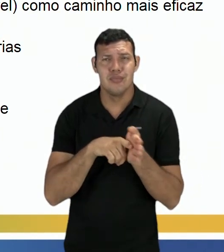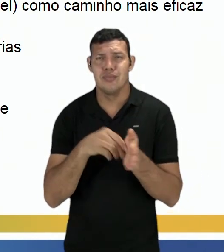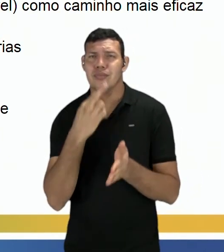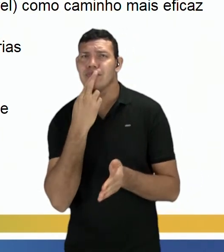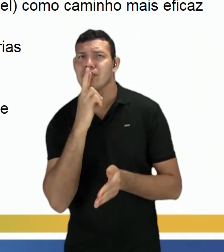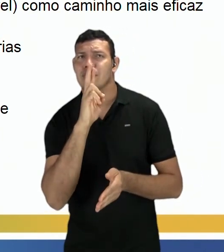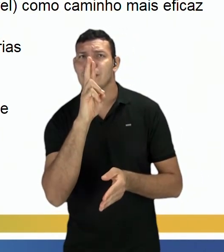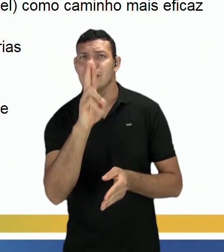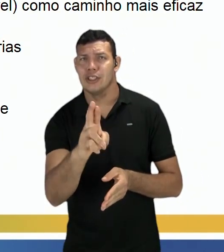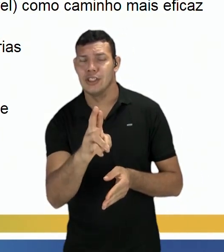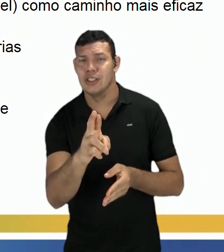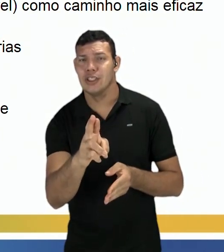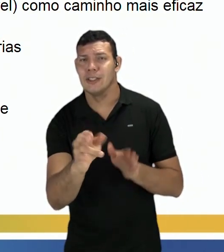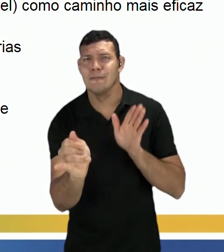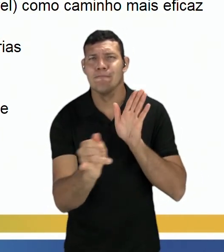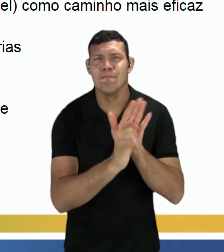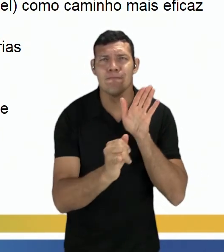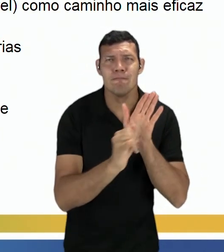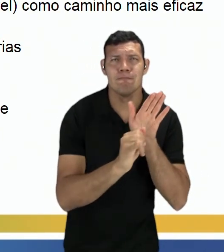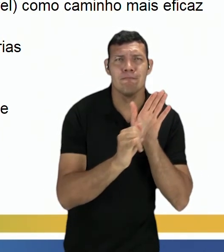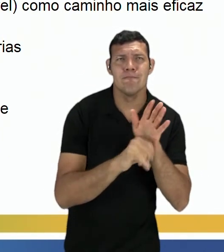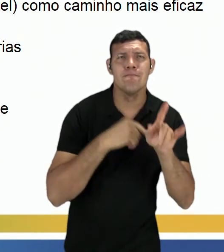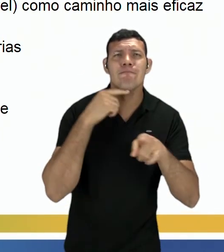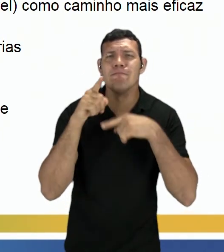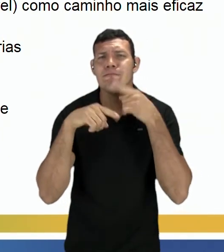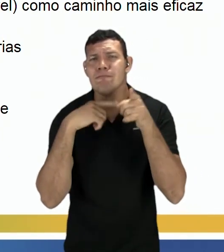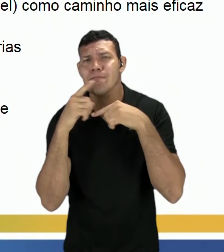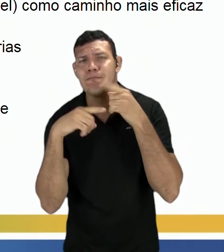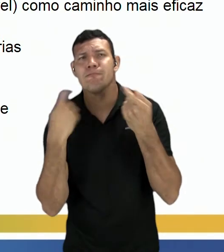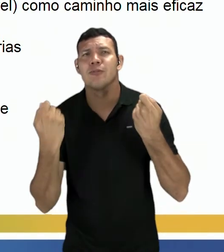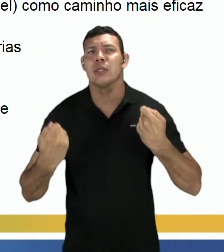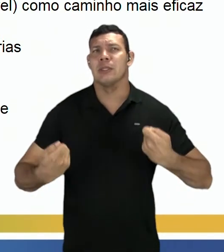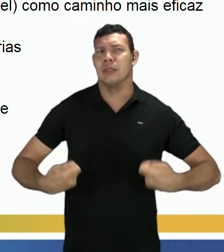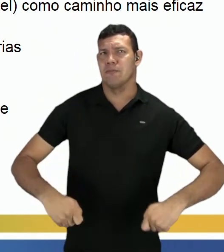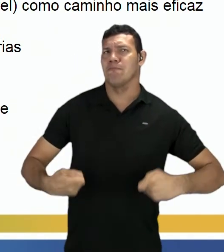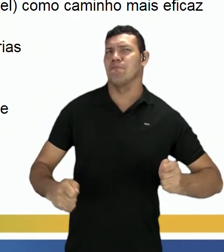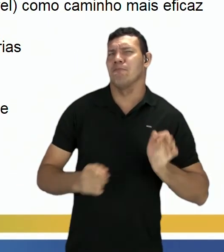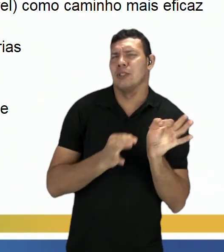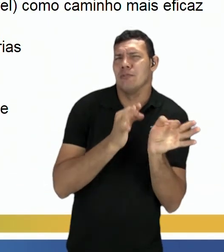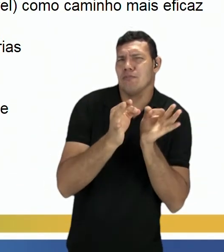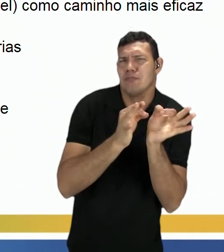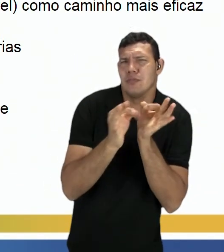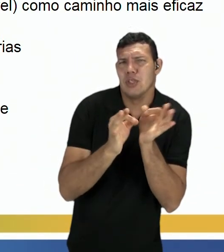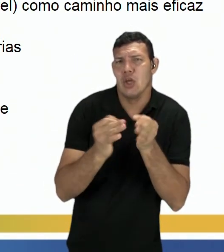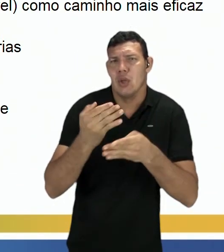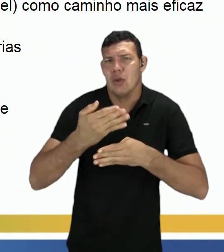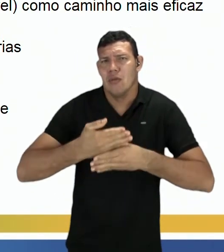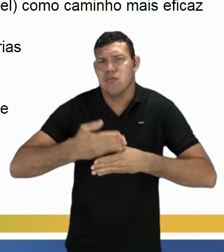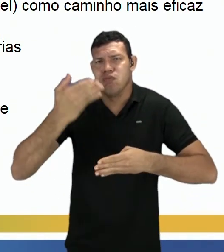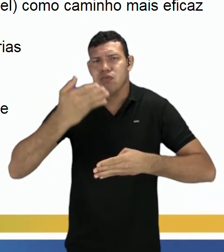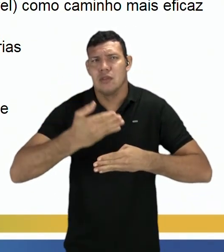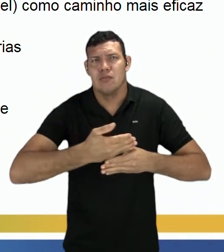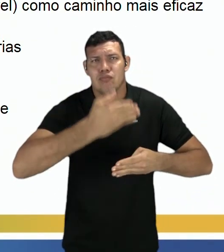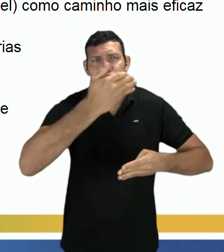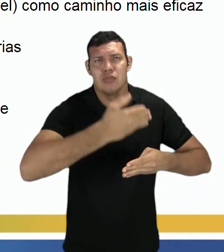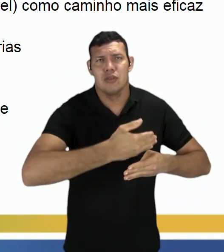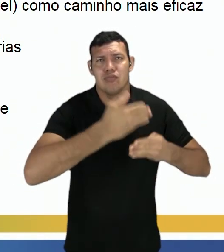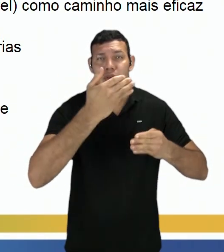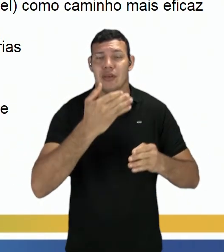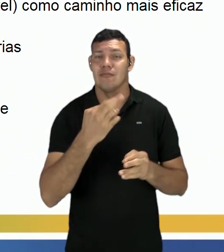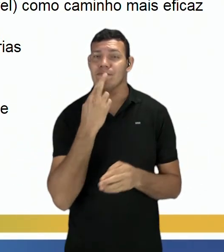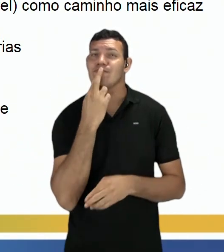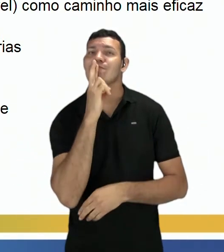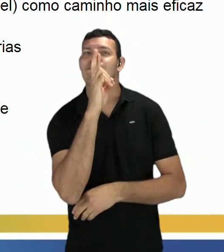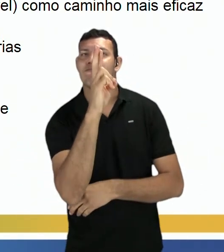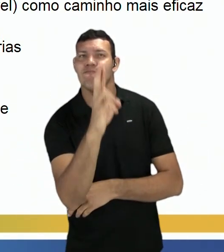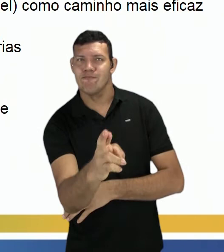necessidade de elaborar e construir respostas para esclarecê-las. A investigação científica desenvolve-se porque a necessidade de construir uma